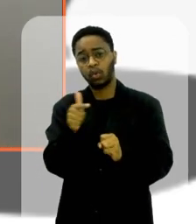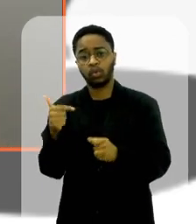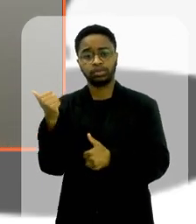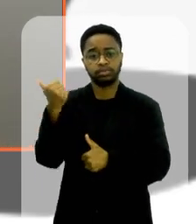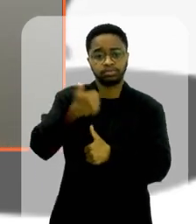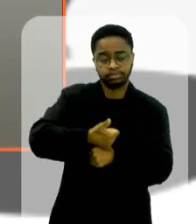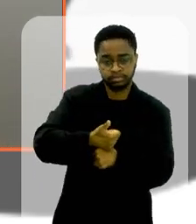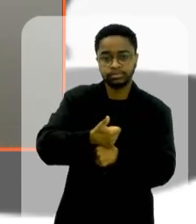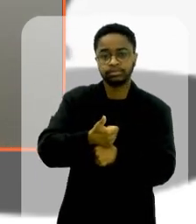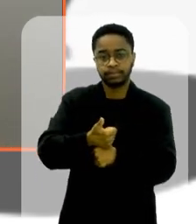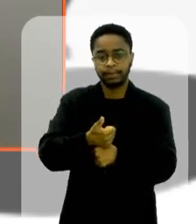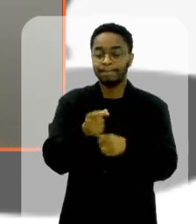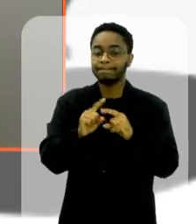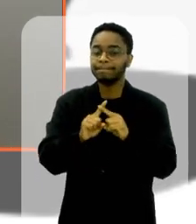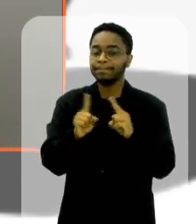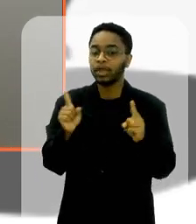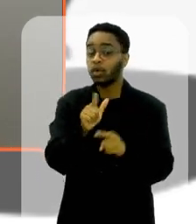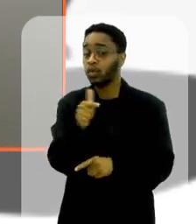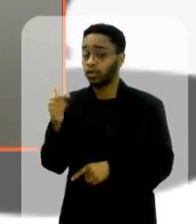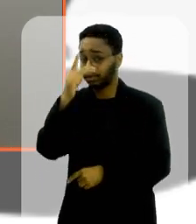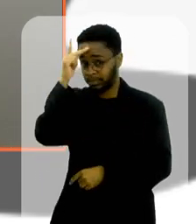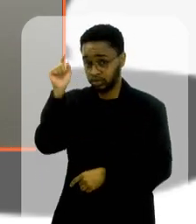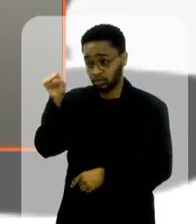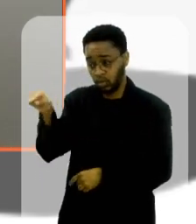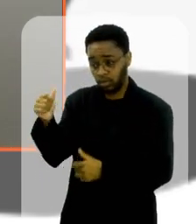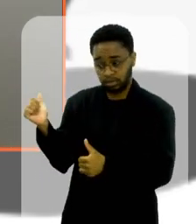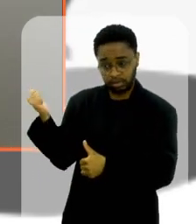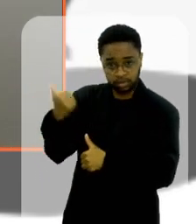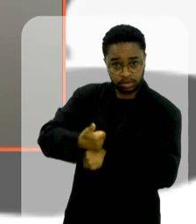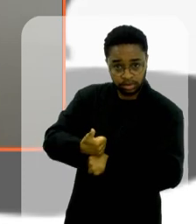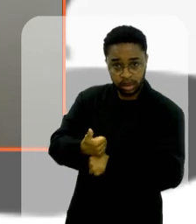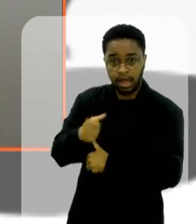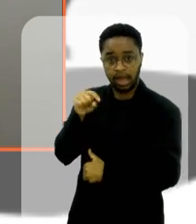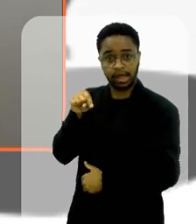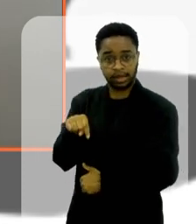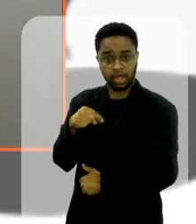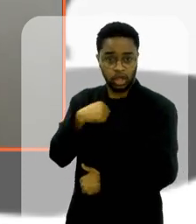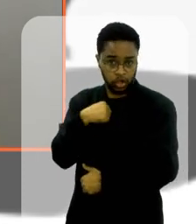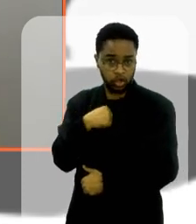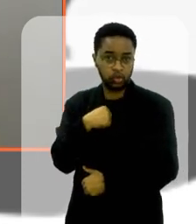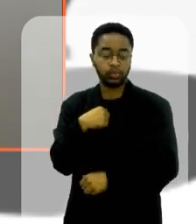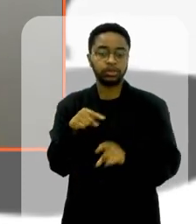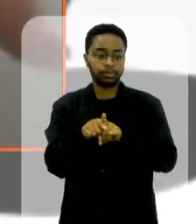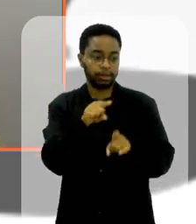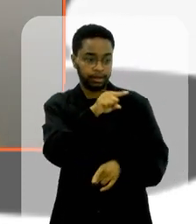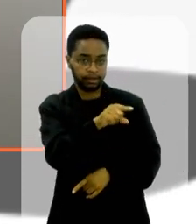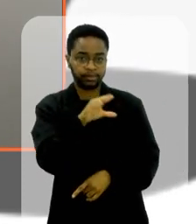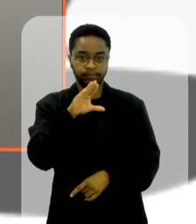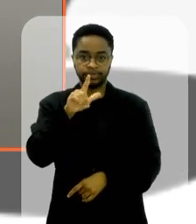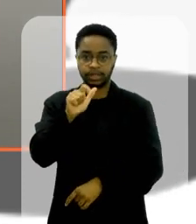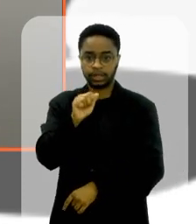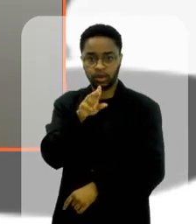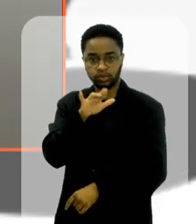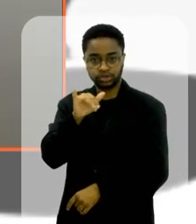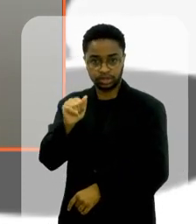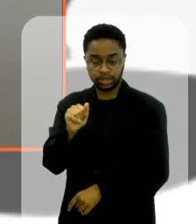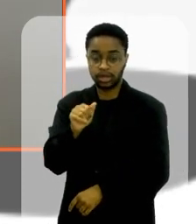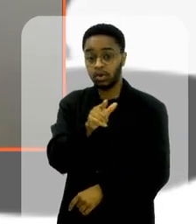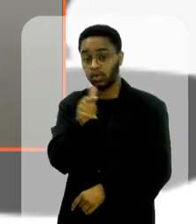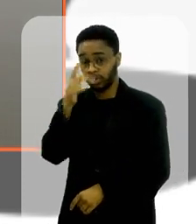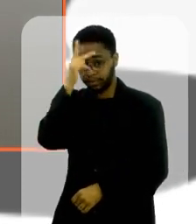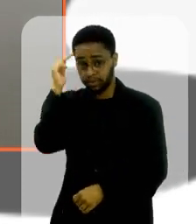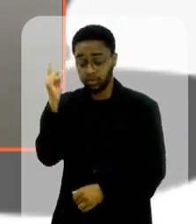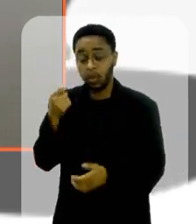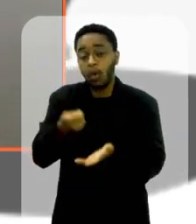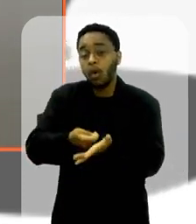ocupada futuramente por outra pessoa, mas essa outra pessoa que ocupar a nossa cadeira, a minha, a cadeira da Cláudia, essa